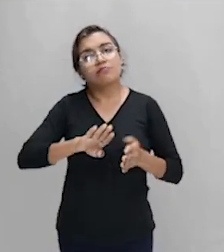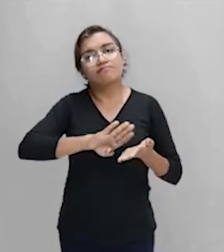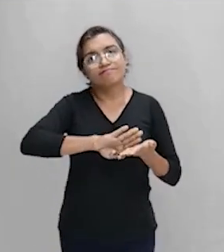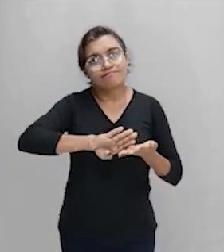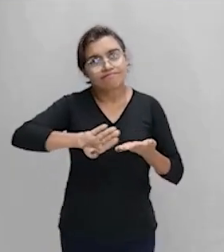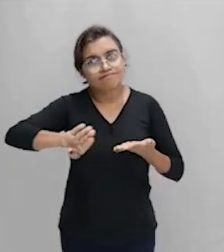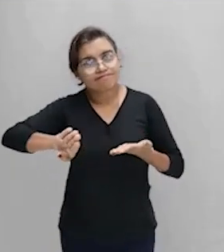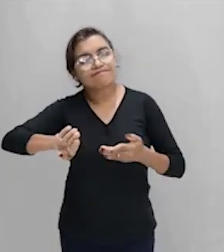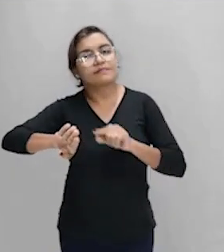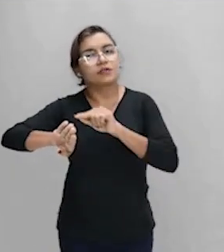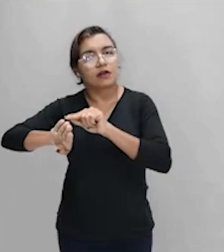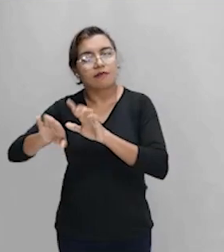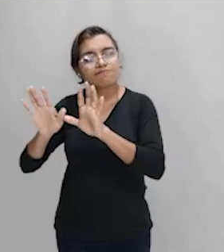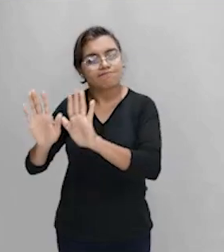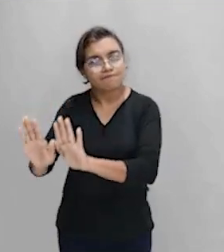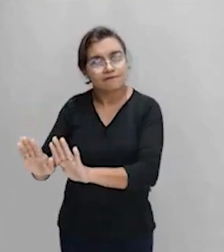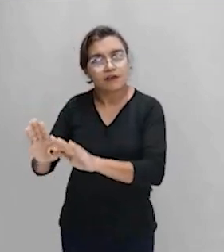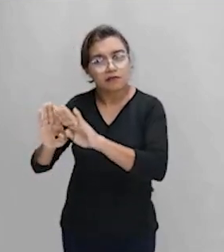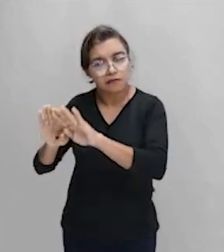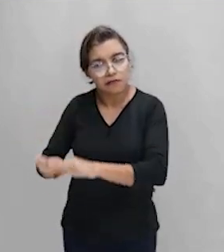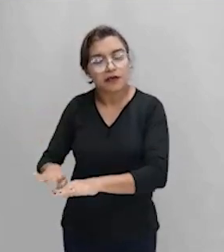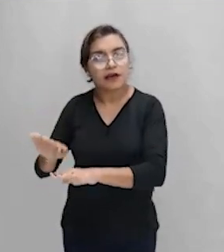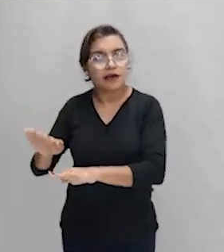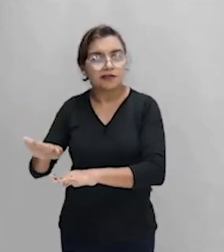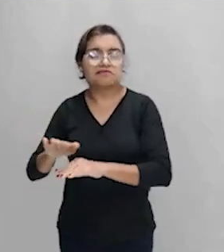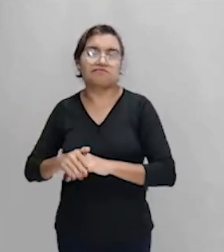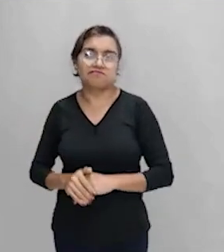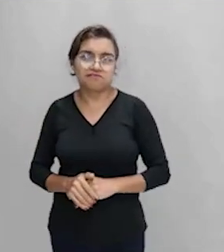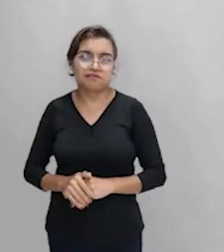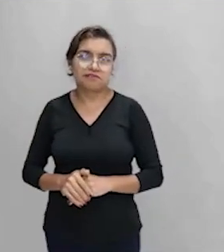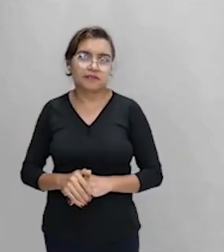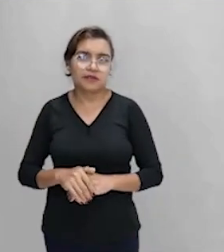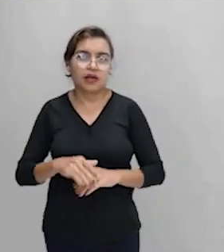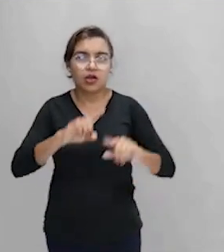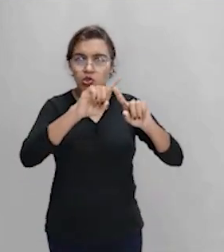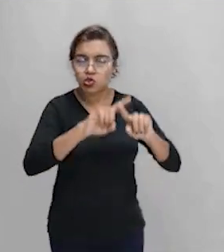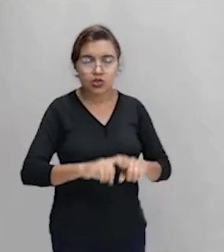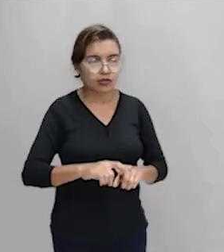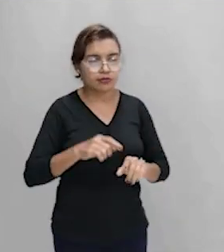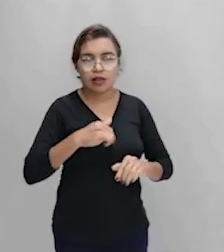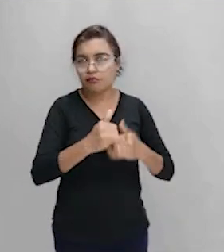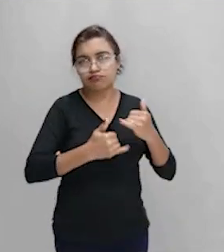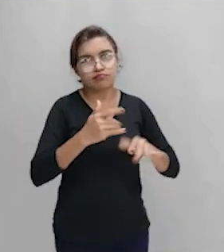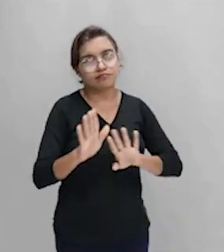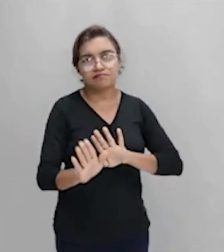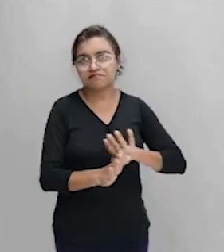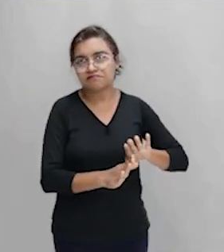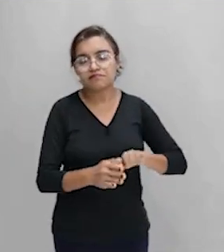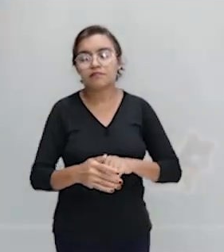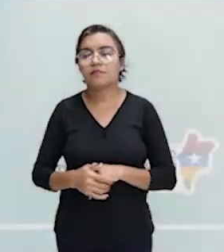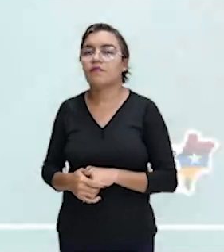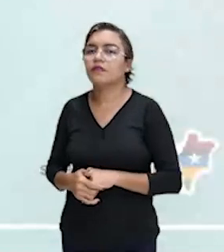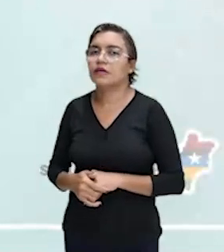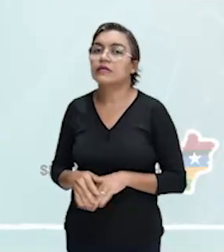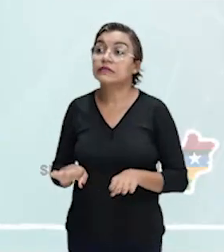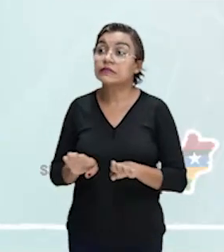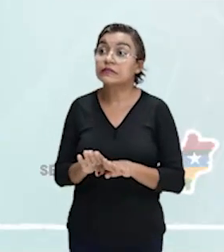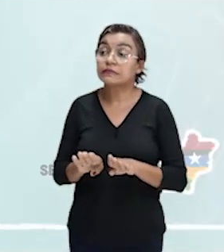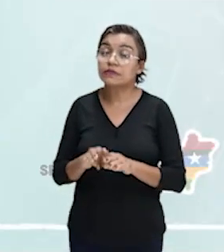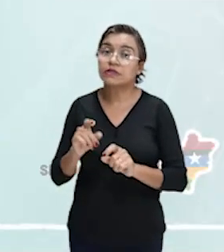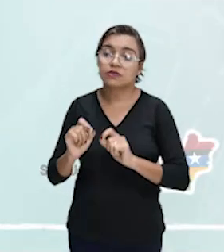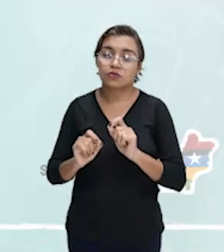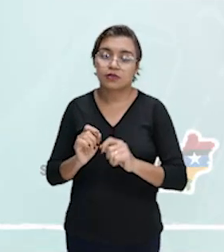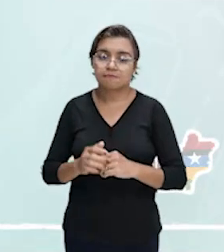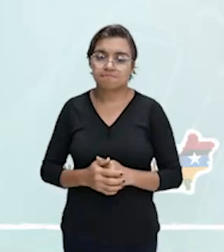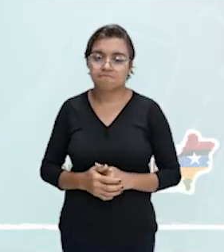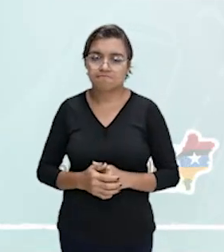Ele é poupado para evitar essa lesão. No caso de um atleta de alto rendimento, manter-se em forma significa